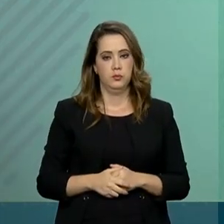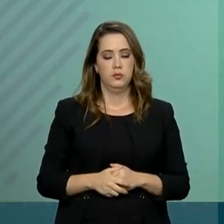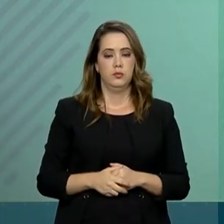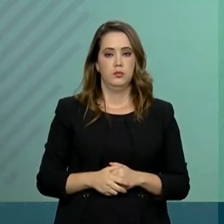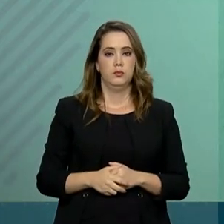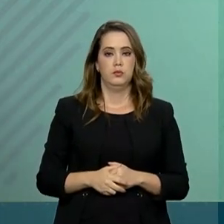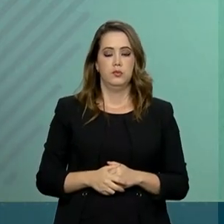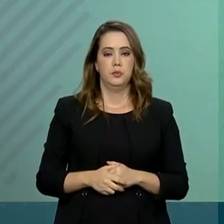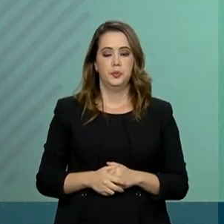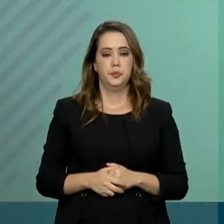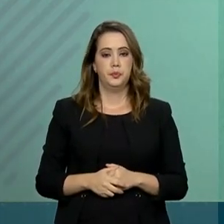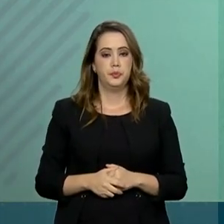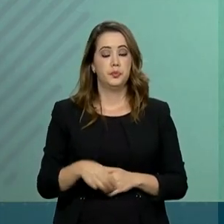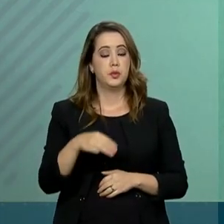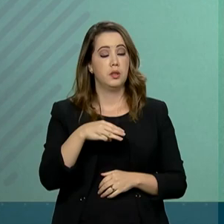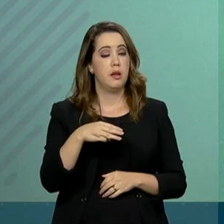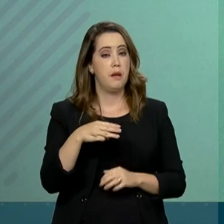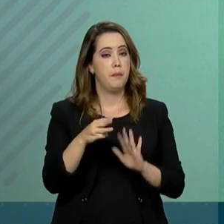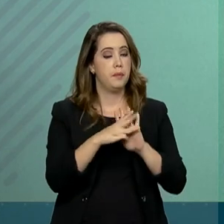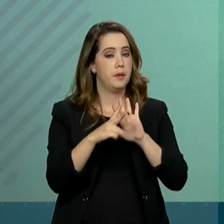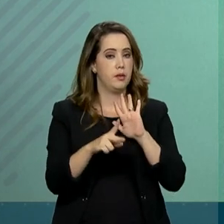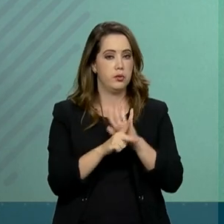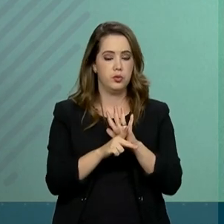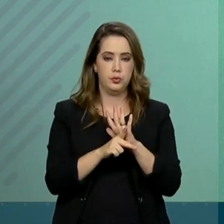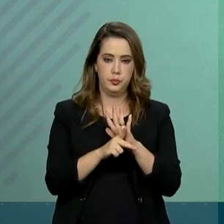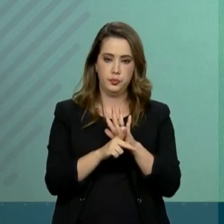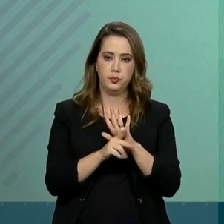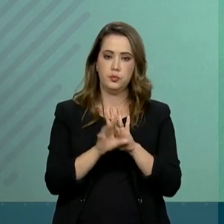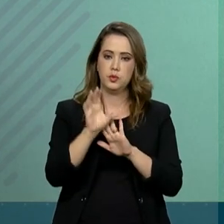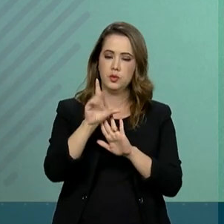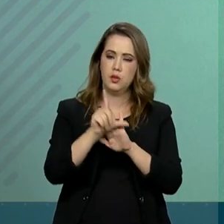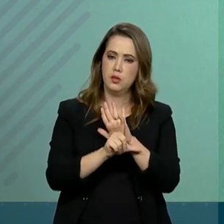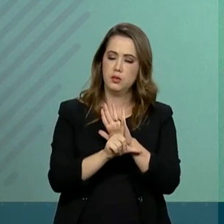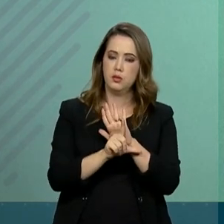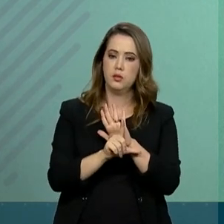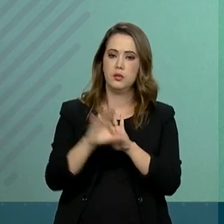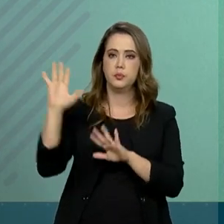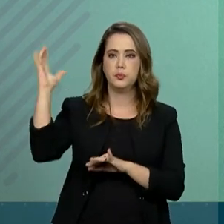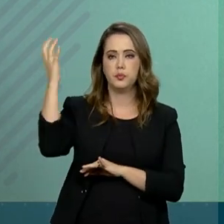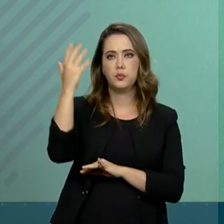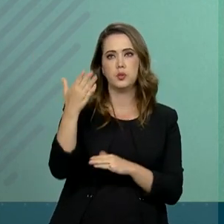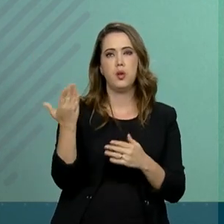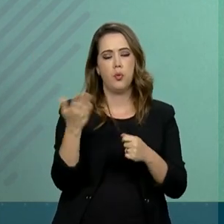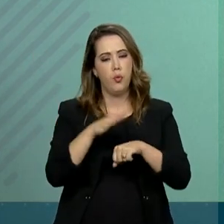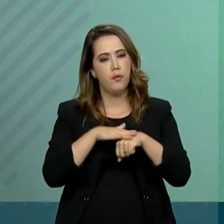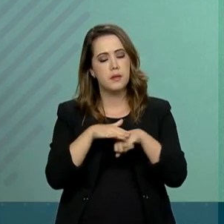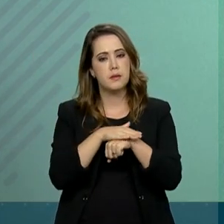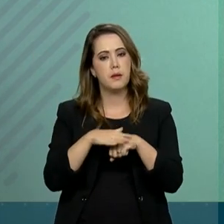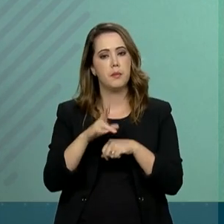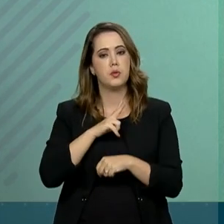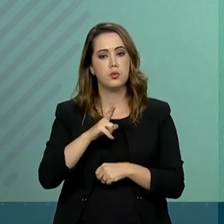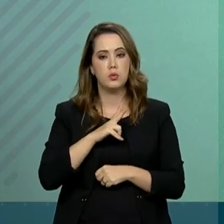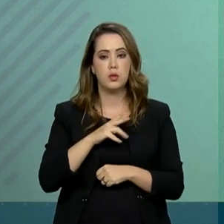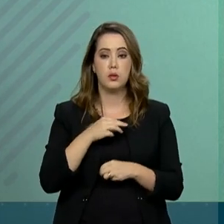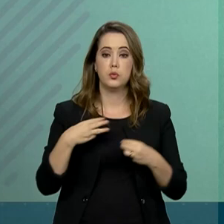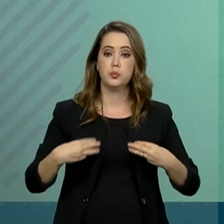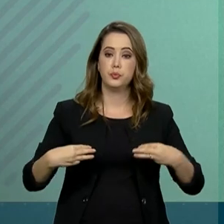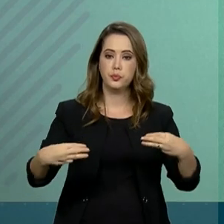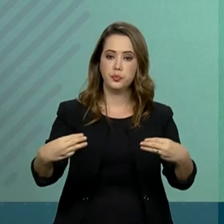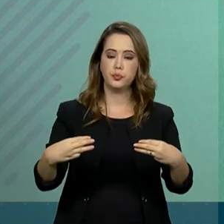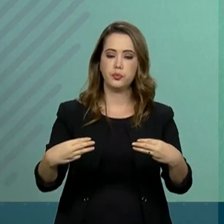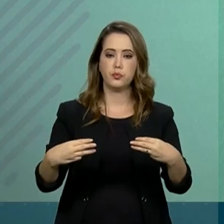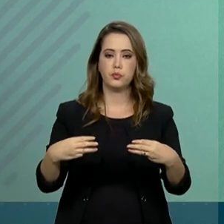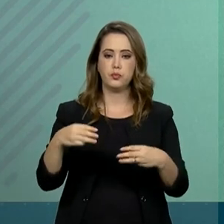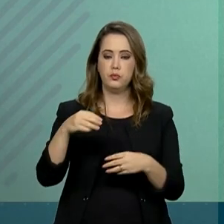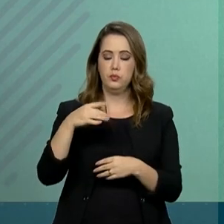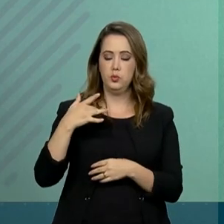provisória do código florestal pessoalmente conversei hoje com o ministro o unix e os assuntos estavam contidos os assuntos